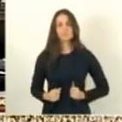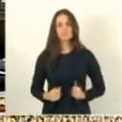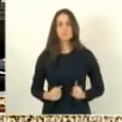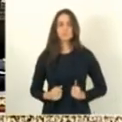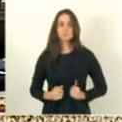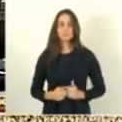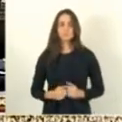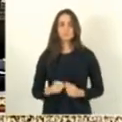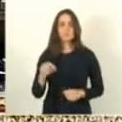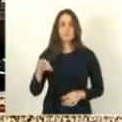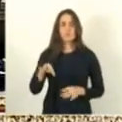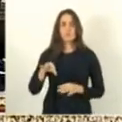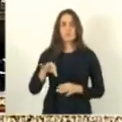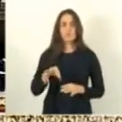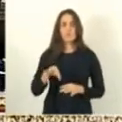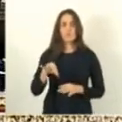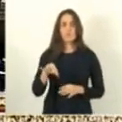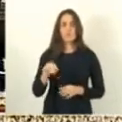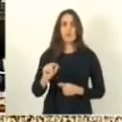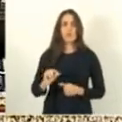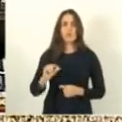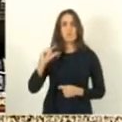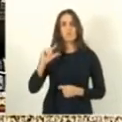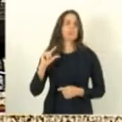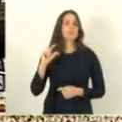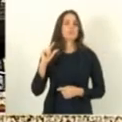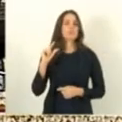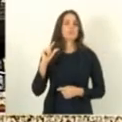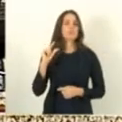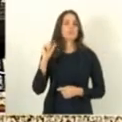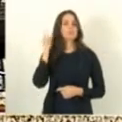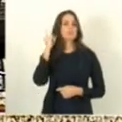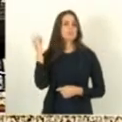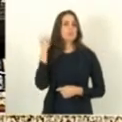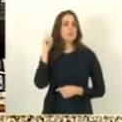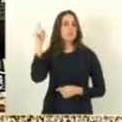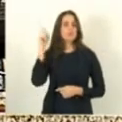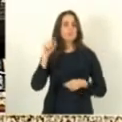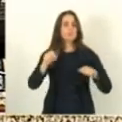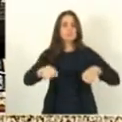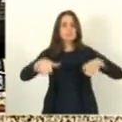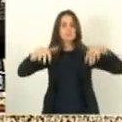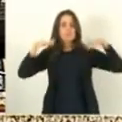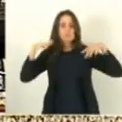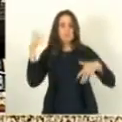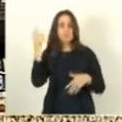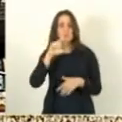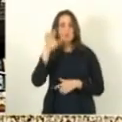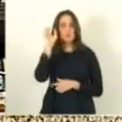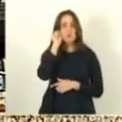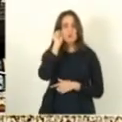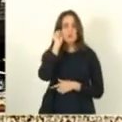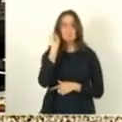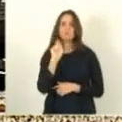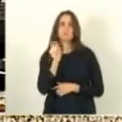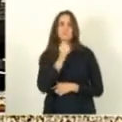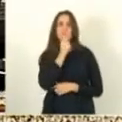É para aumentar o volume? Só um minuto. Desculpa. Vocês ouvem agora? Ainda